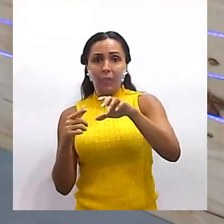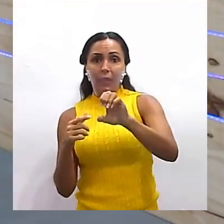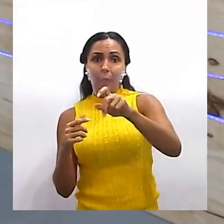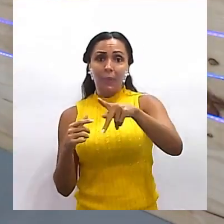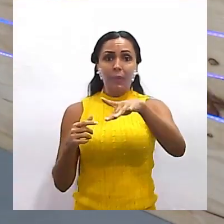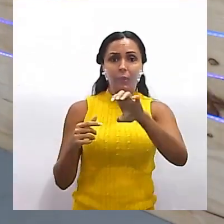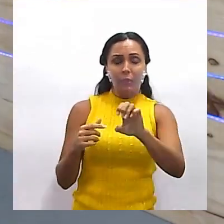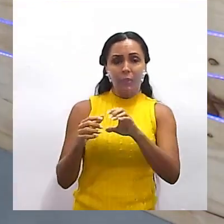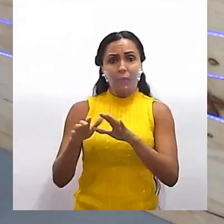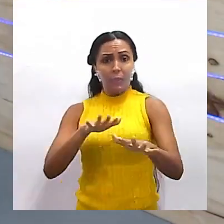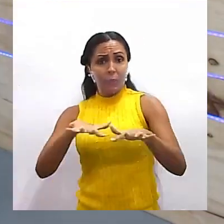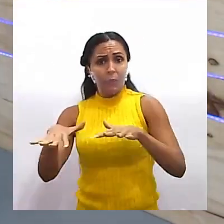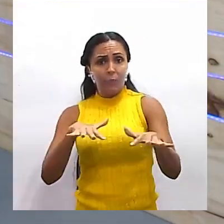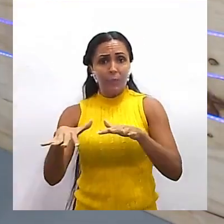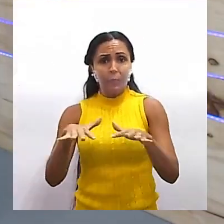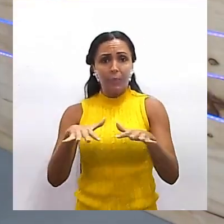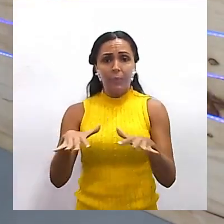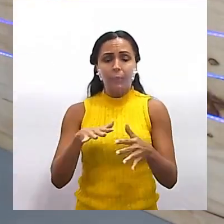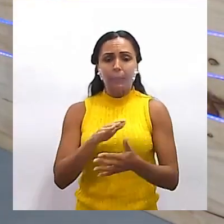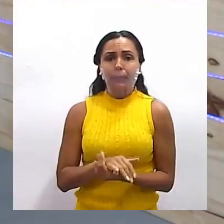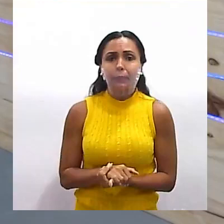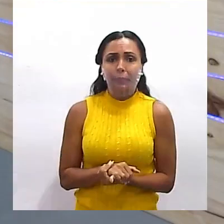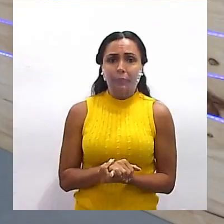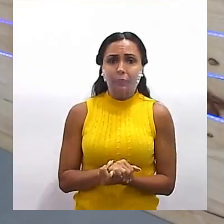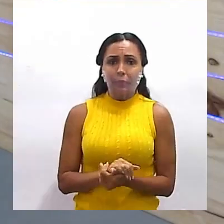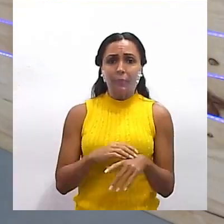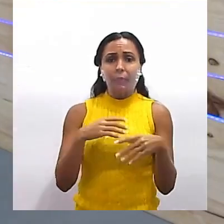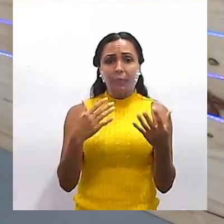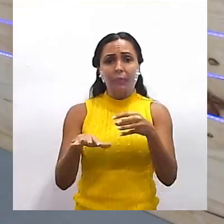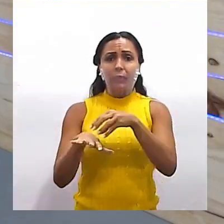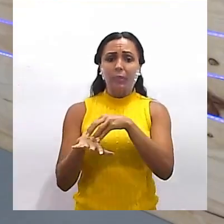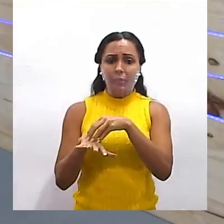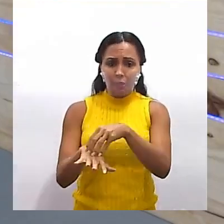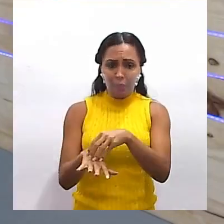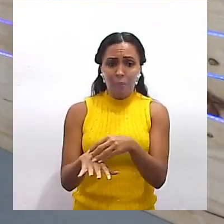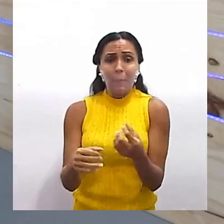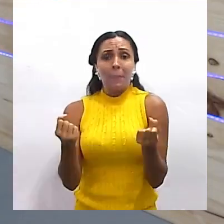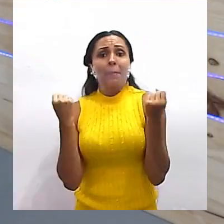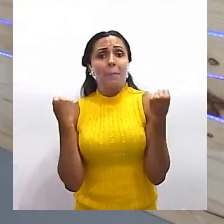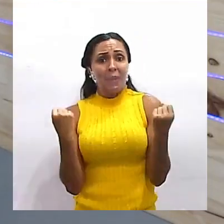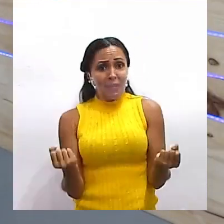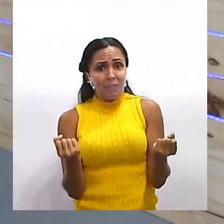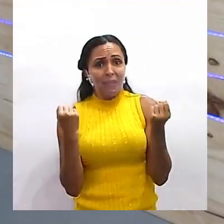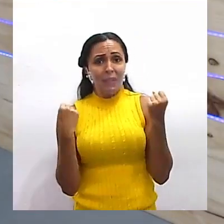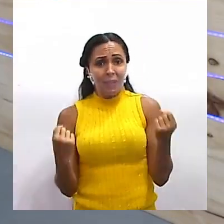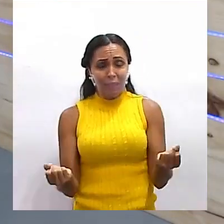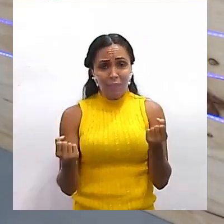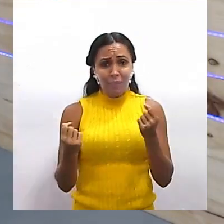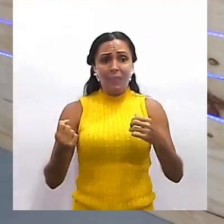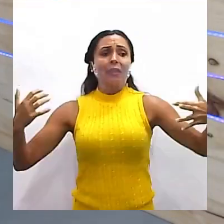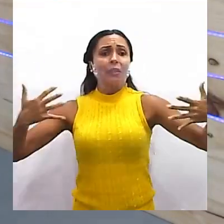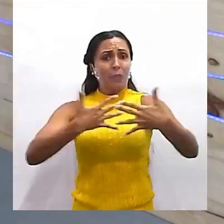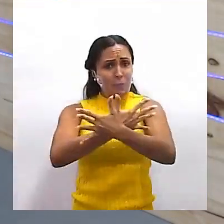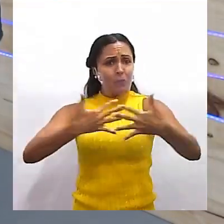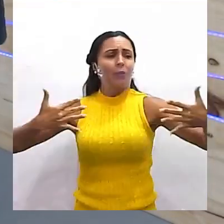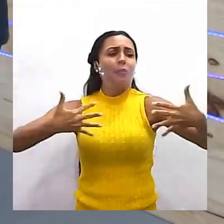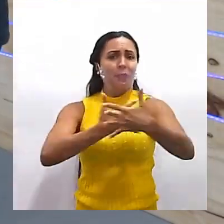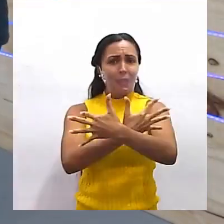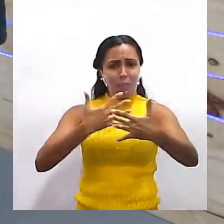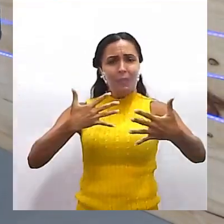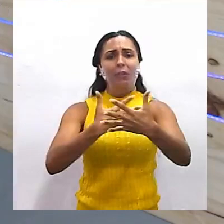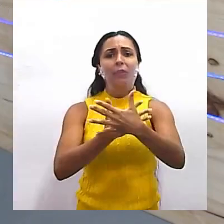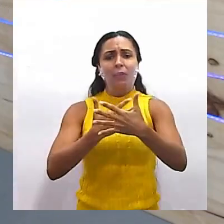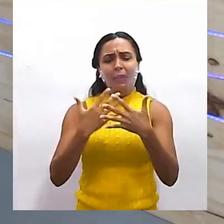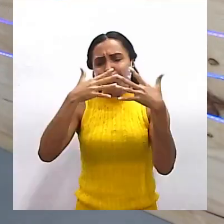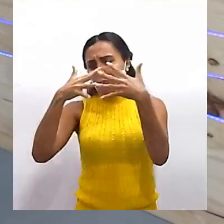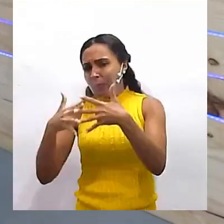tem muito porta-pallet, carga pesada, né, muito fluxo de pessoa passando, caminhão